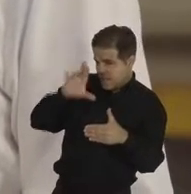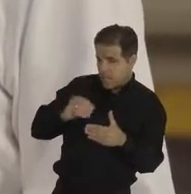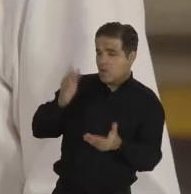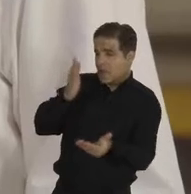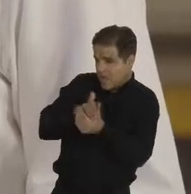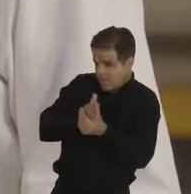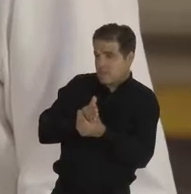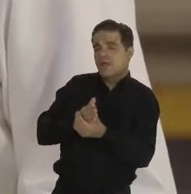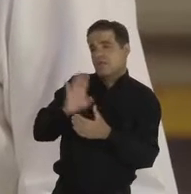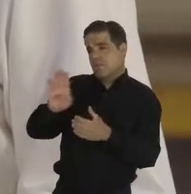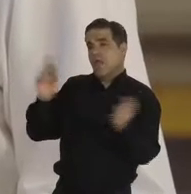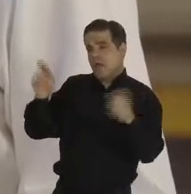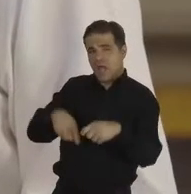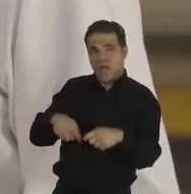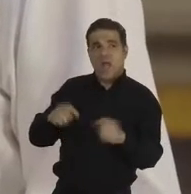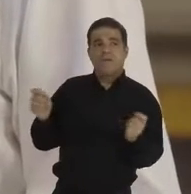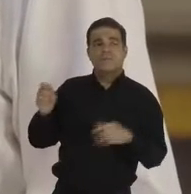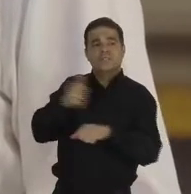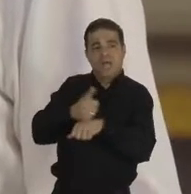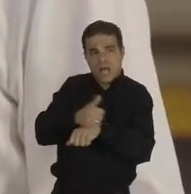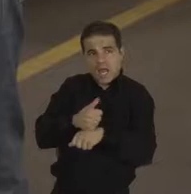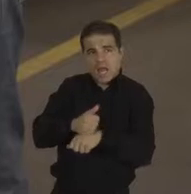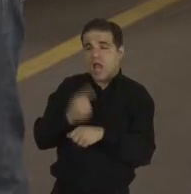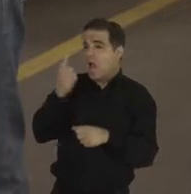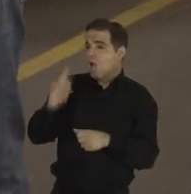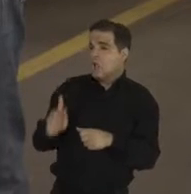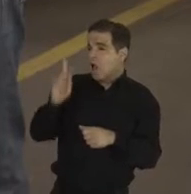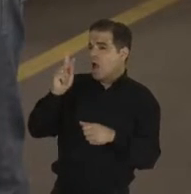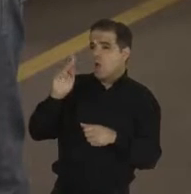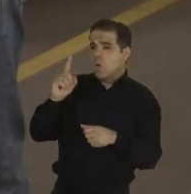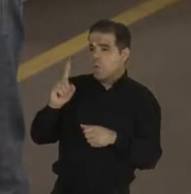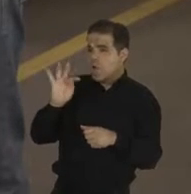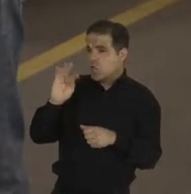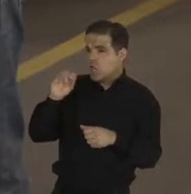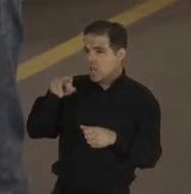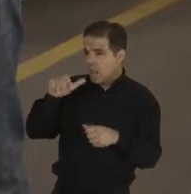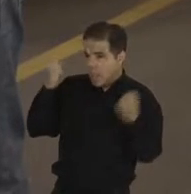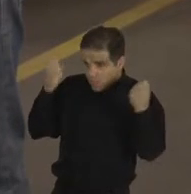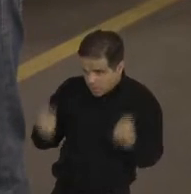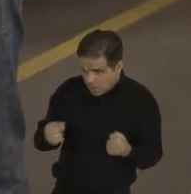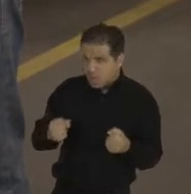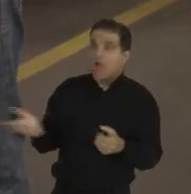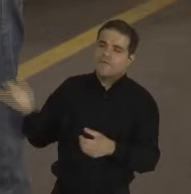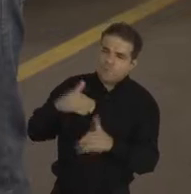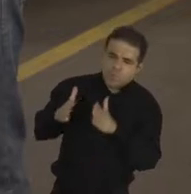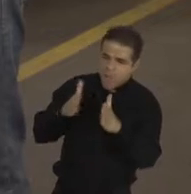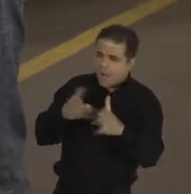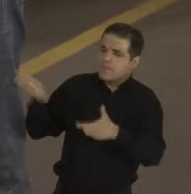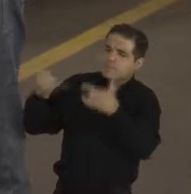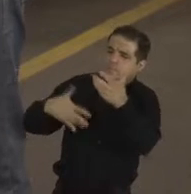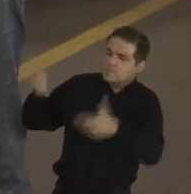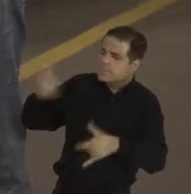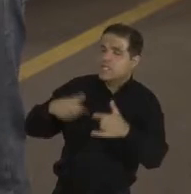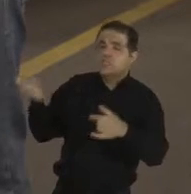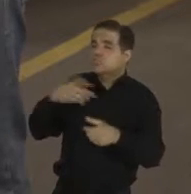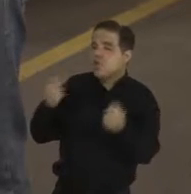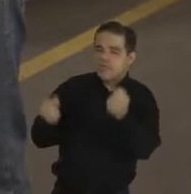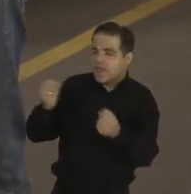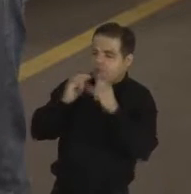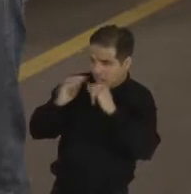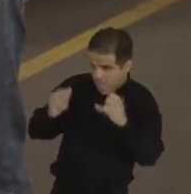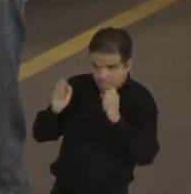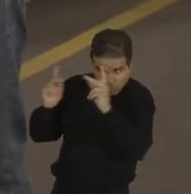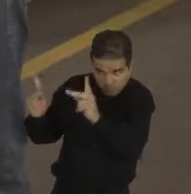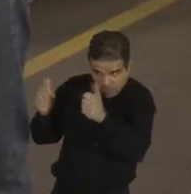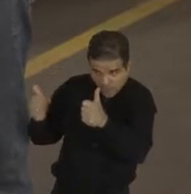carteira do tipo B já que a capacidade de carga de uma tonelada A então vamos nessa no caminho você me conta um pouco mais sobre esse novo veículo elétrico